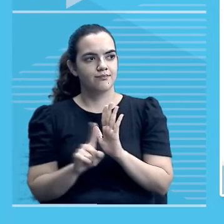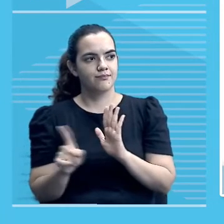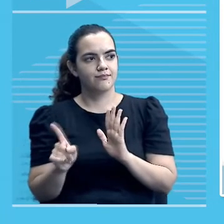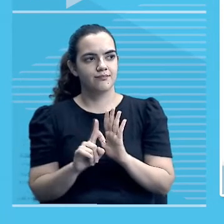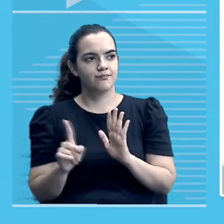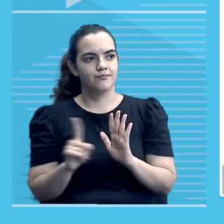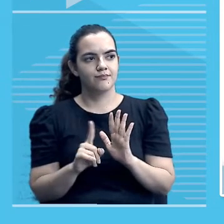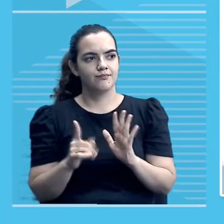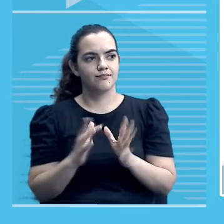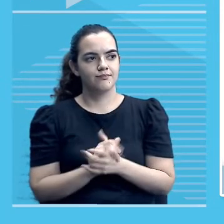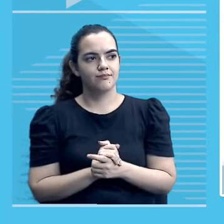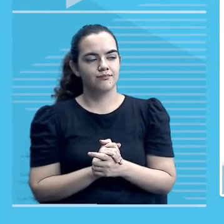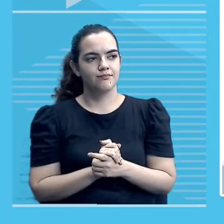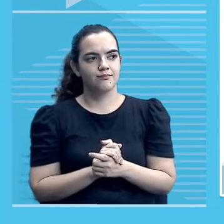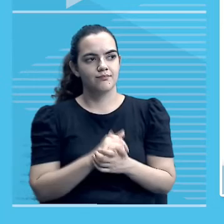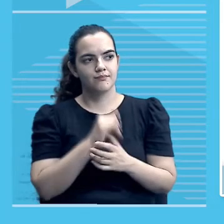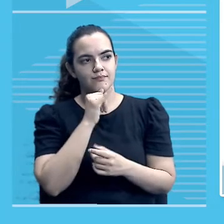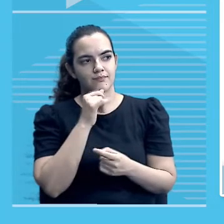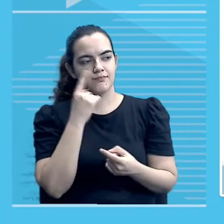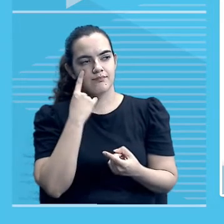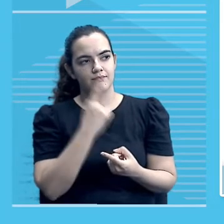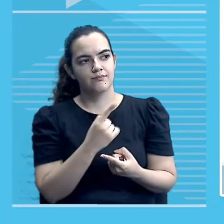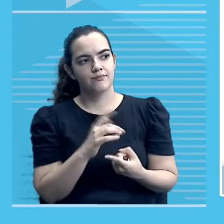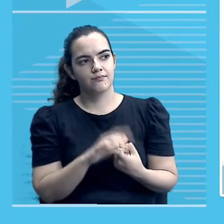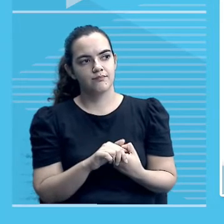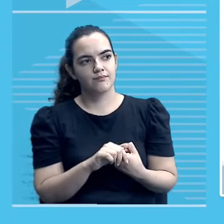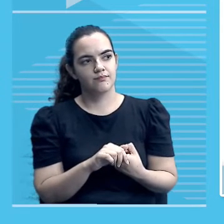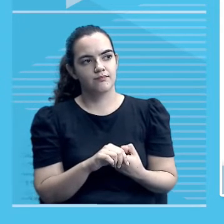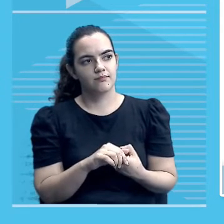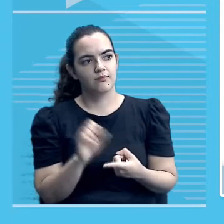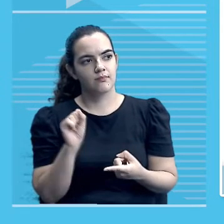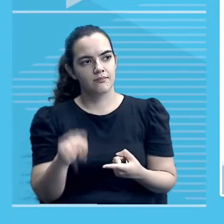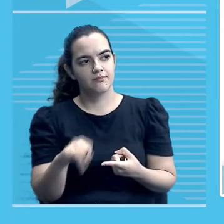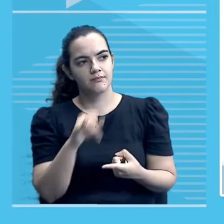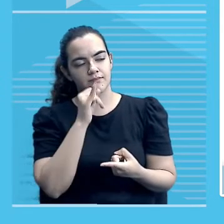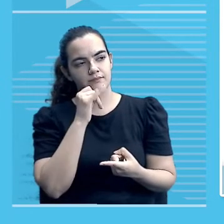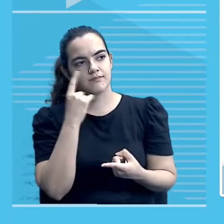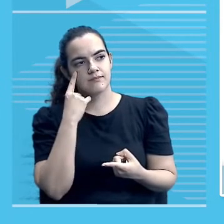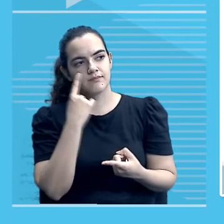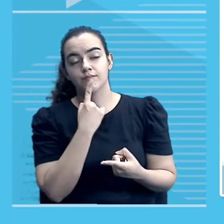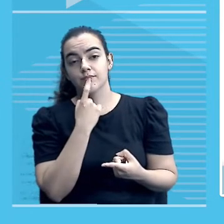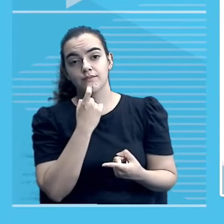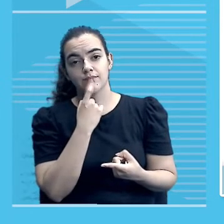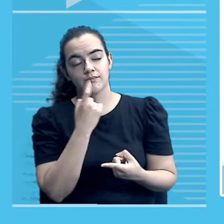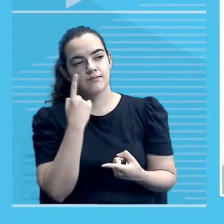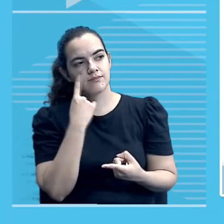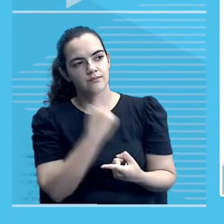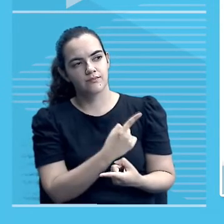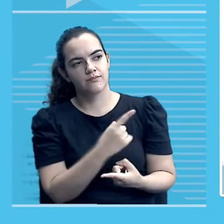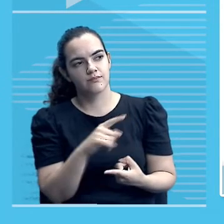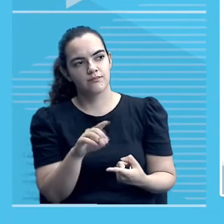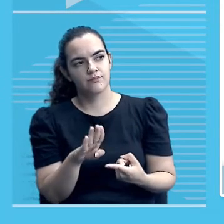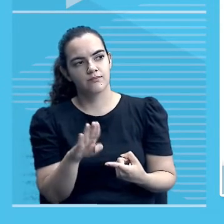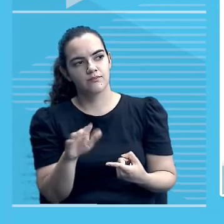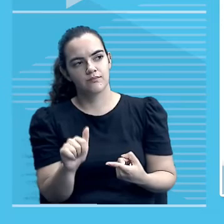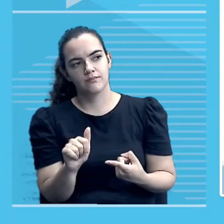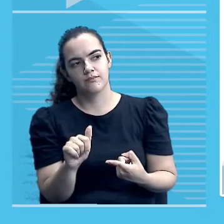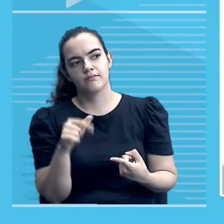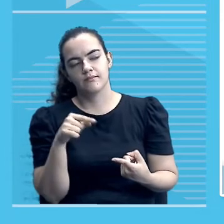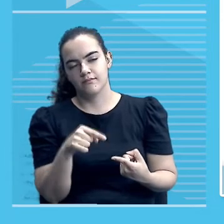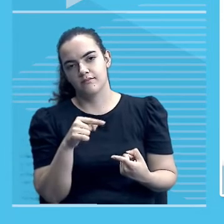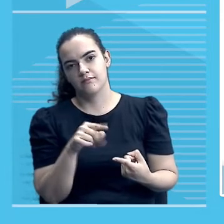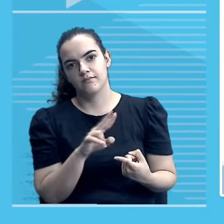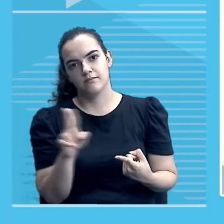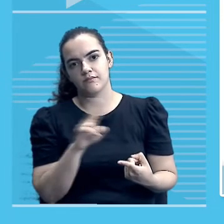é solúvel, mas o sulfato de bário não. É insolúvel, porque o bário faz parte das exceções,